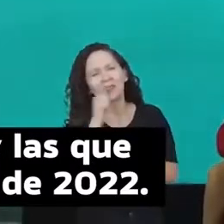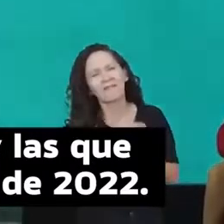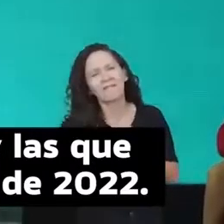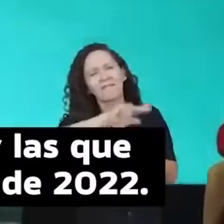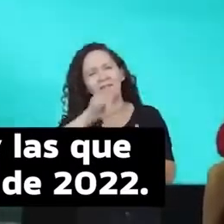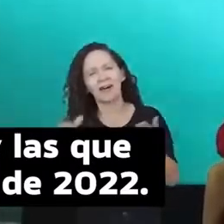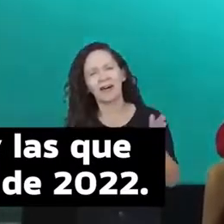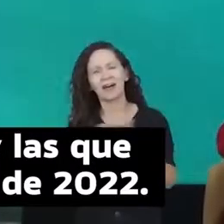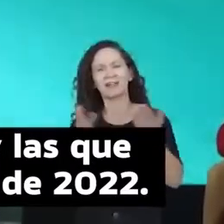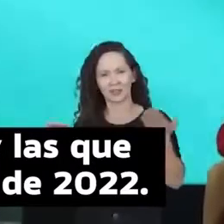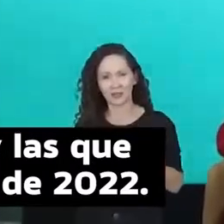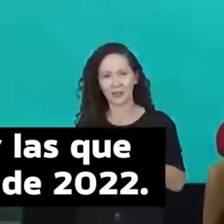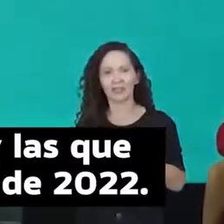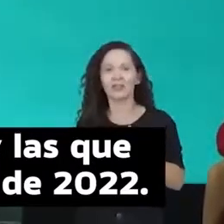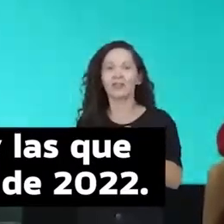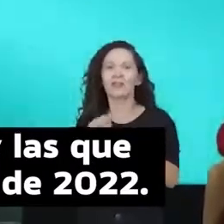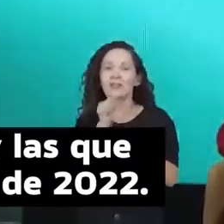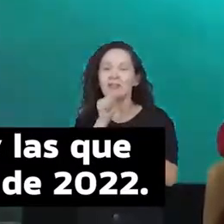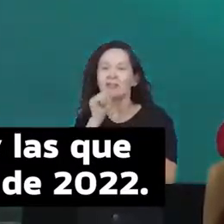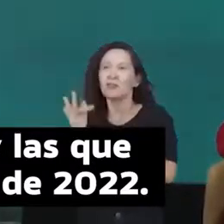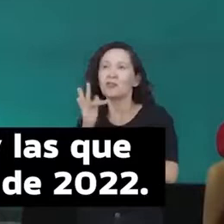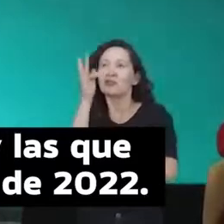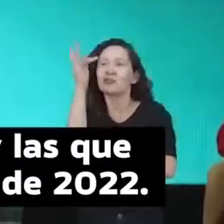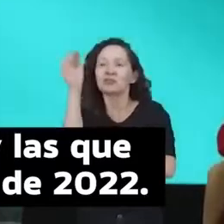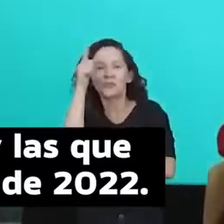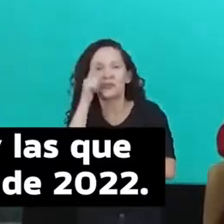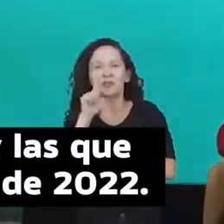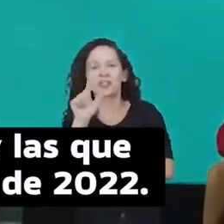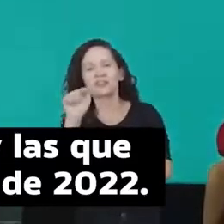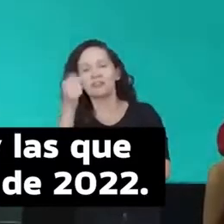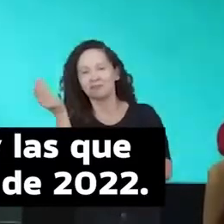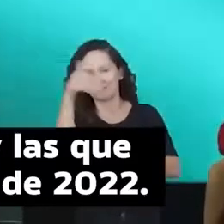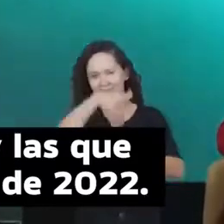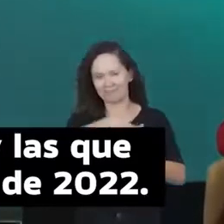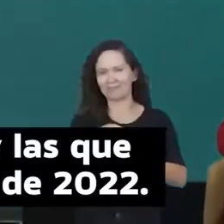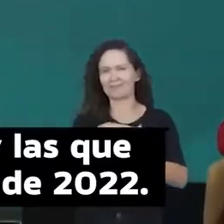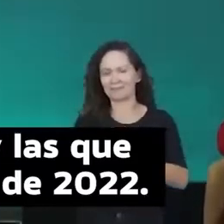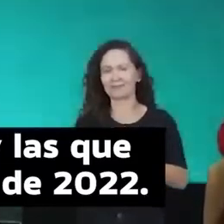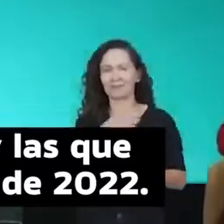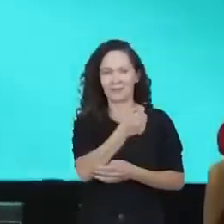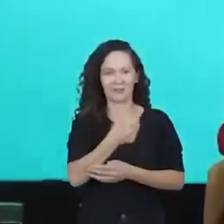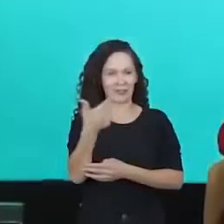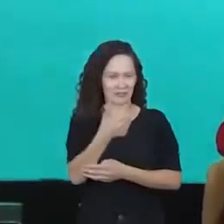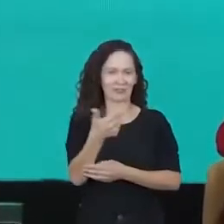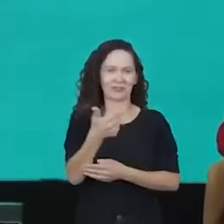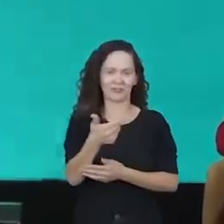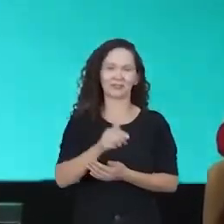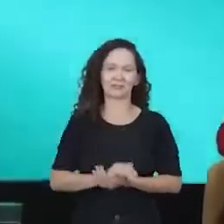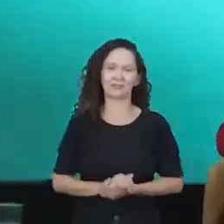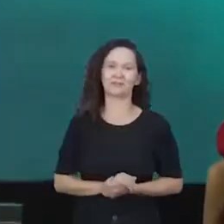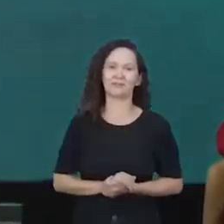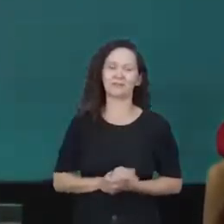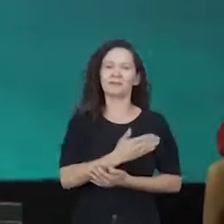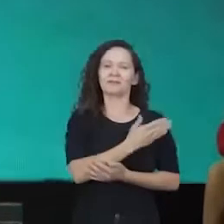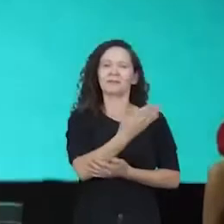que vão obter a partir das eleições de 2022. Vocês não são